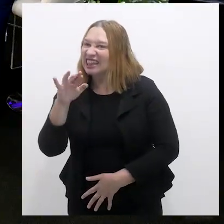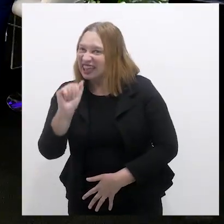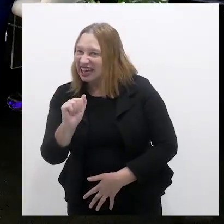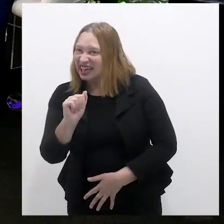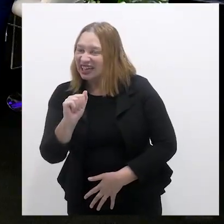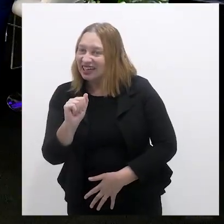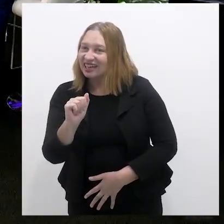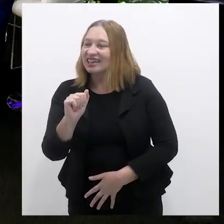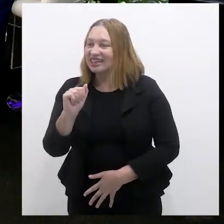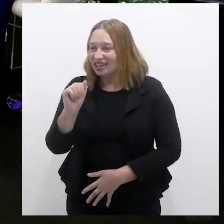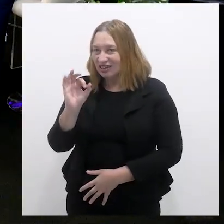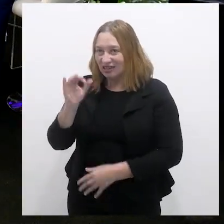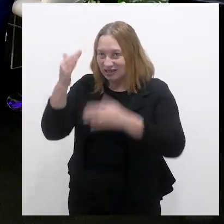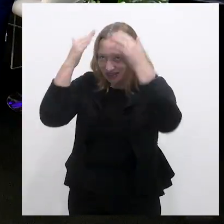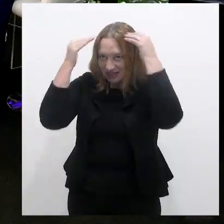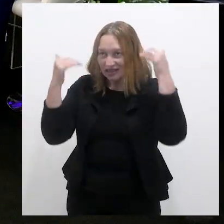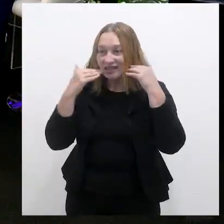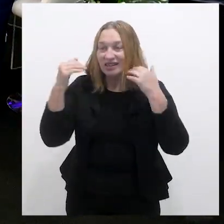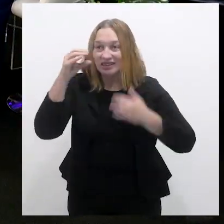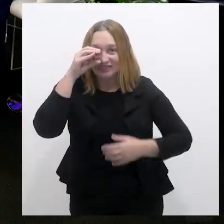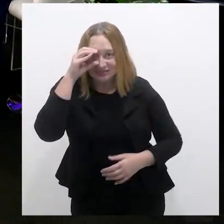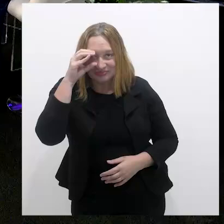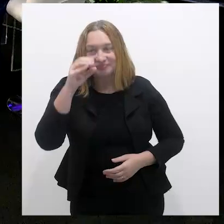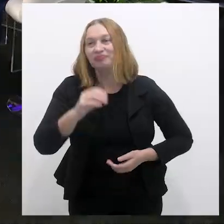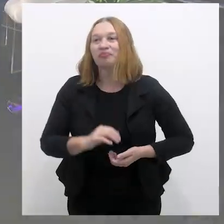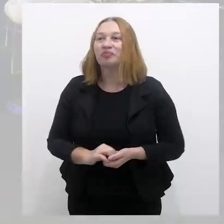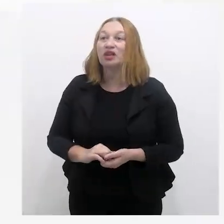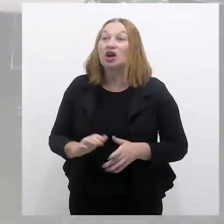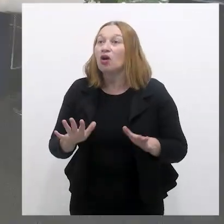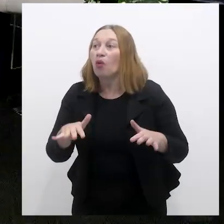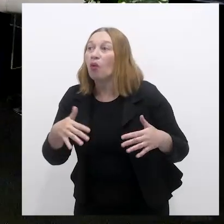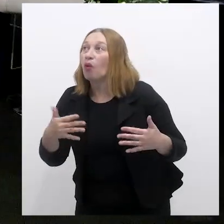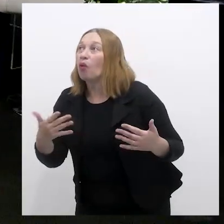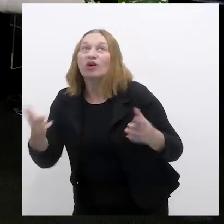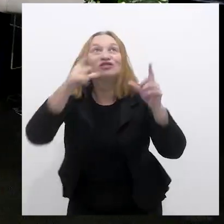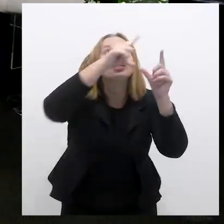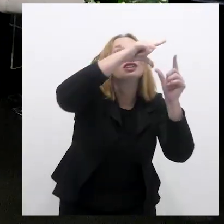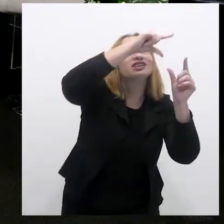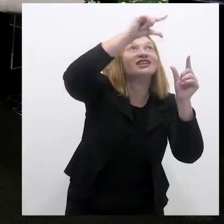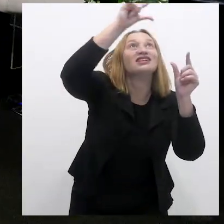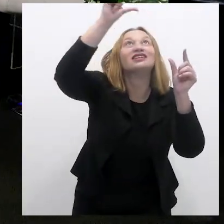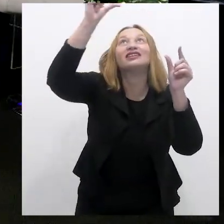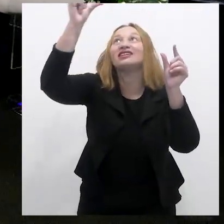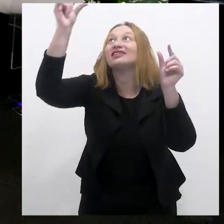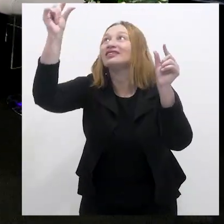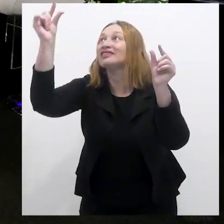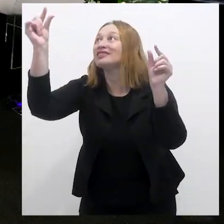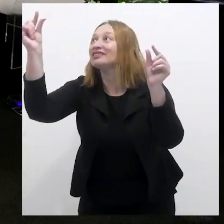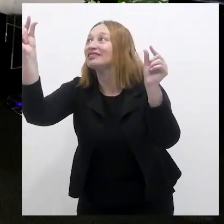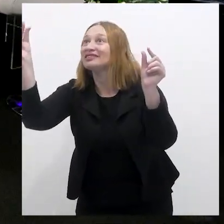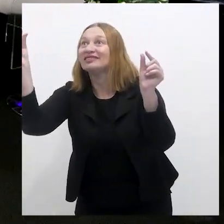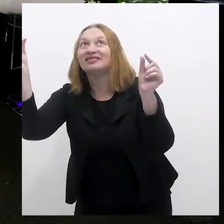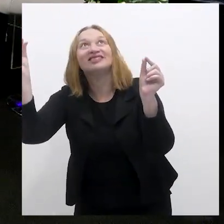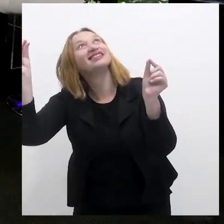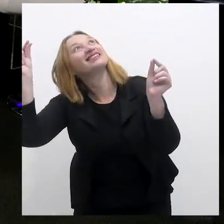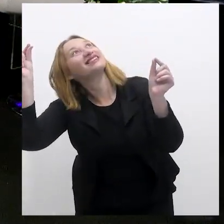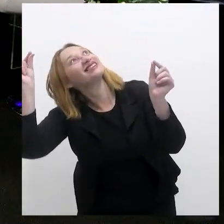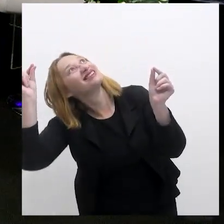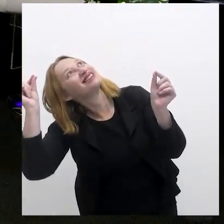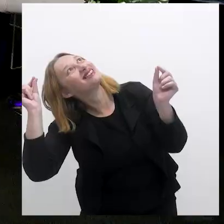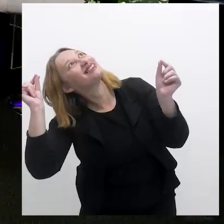do Rita espetáculo Lee, que Ritinha. tá no espetáculo do Ritinha. Vamos lá, Pedro? Vamos lá. Quando a lua